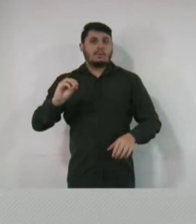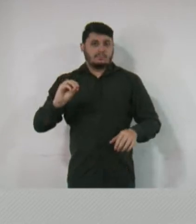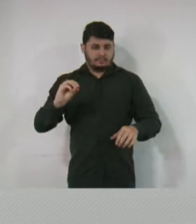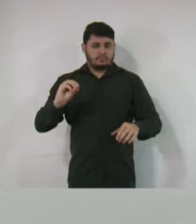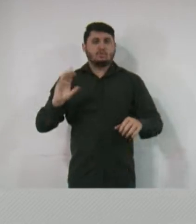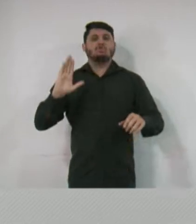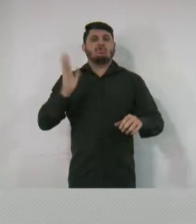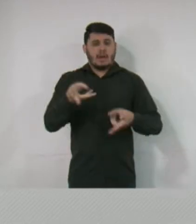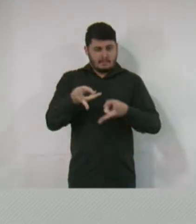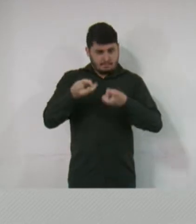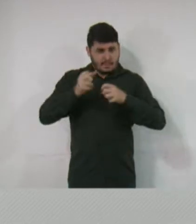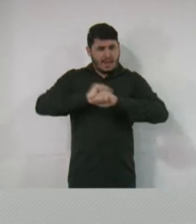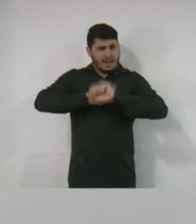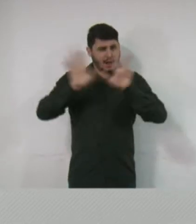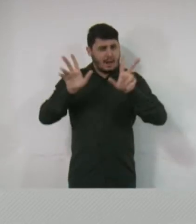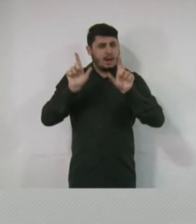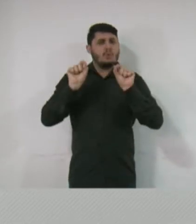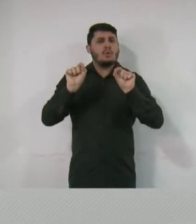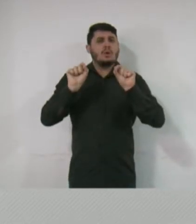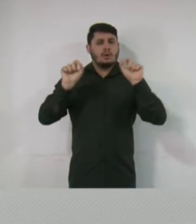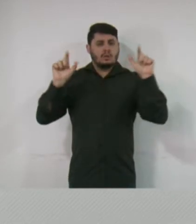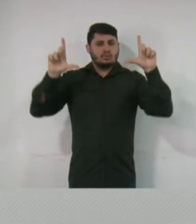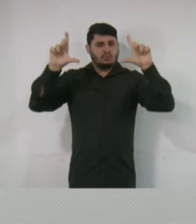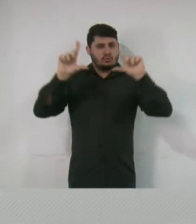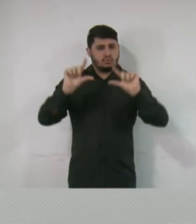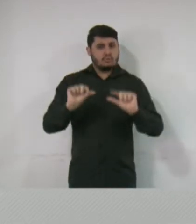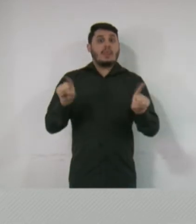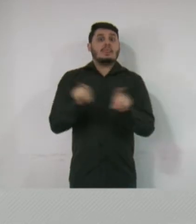redução no nosso registro de óbitos também.